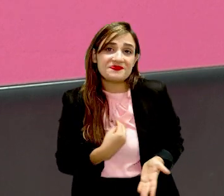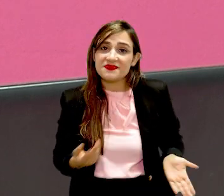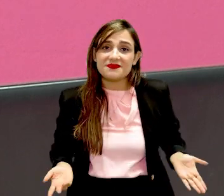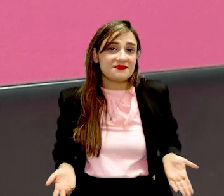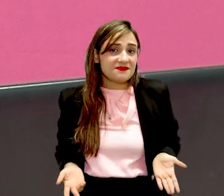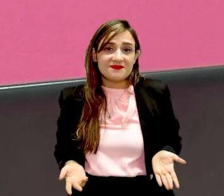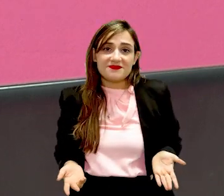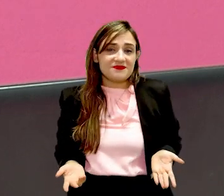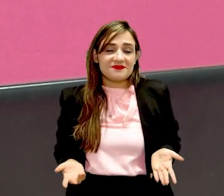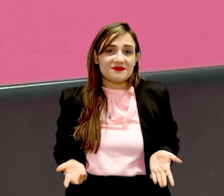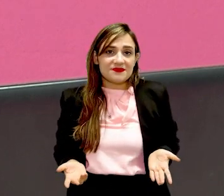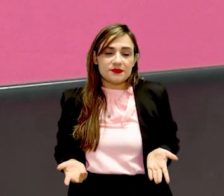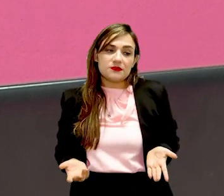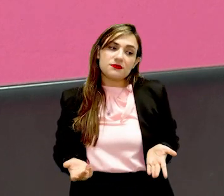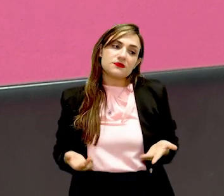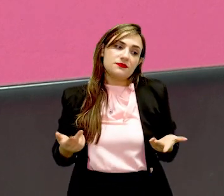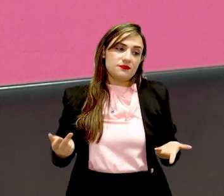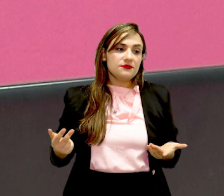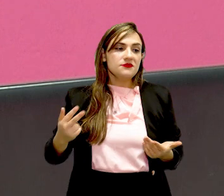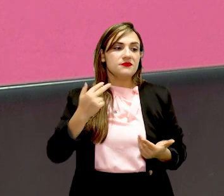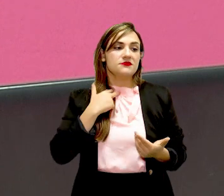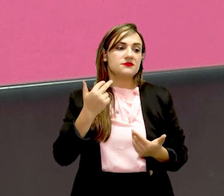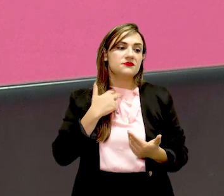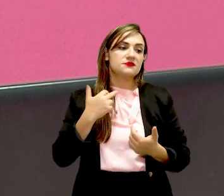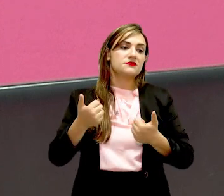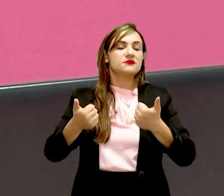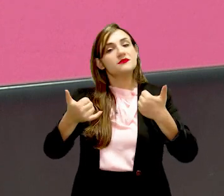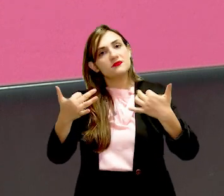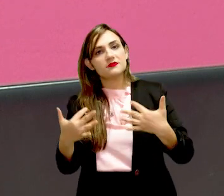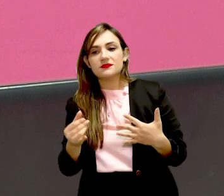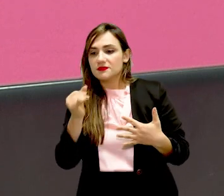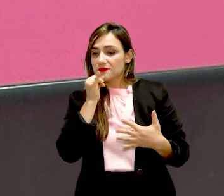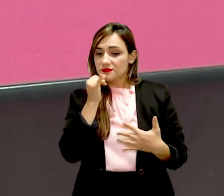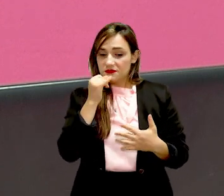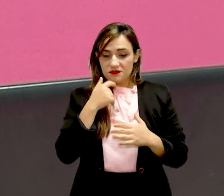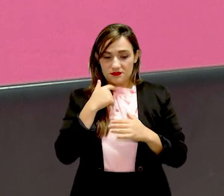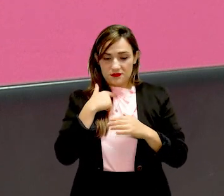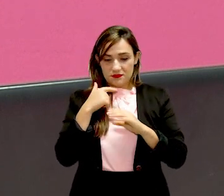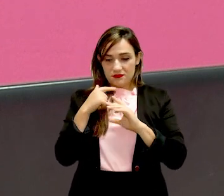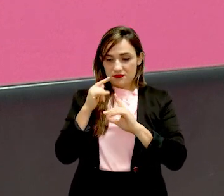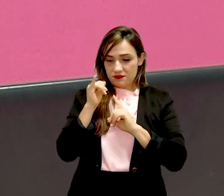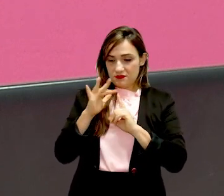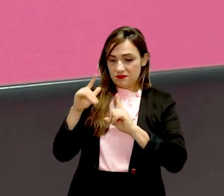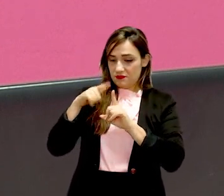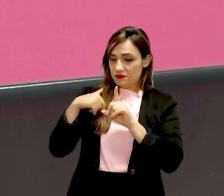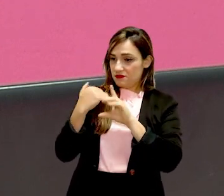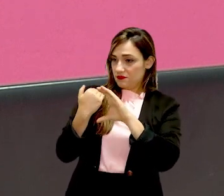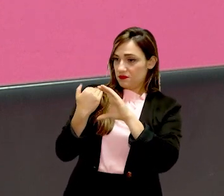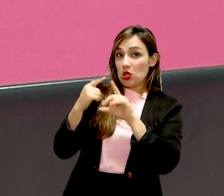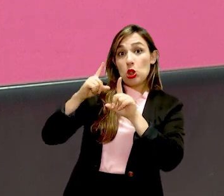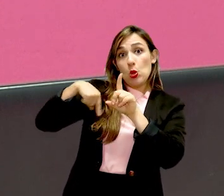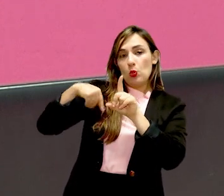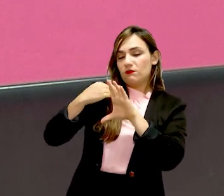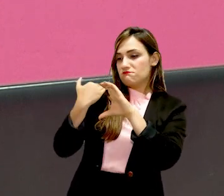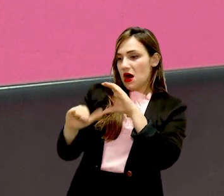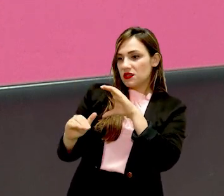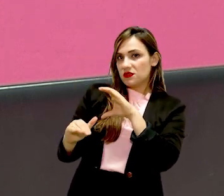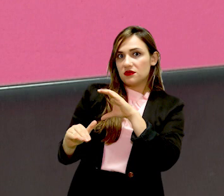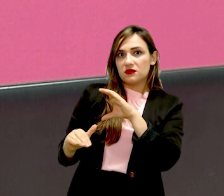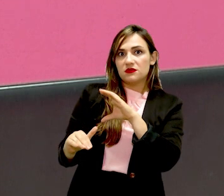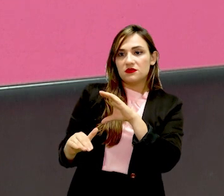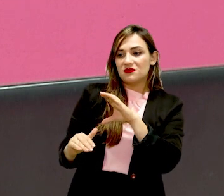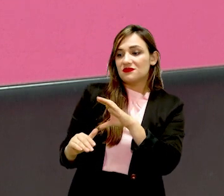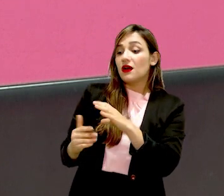vida. Não que seja justificável que um nude seja compartilhado, ou uma conversa íntima, né?